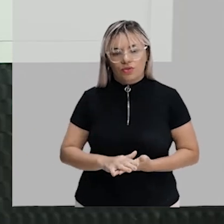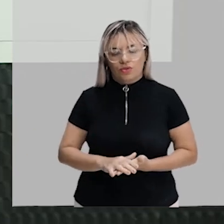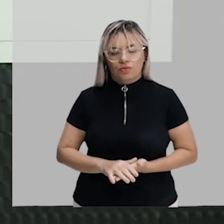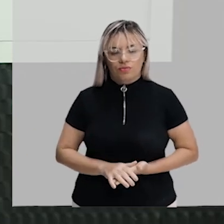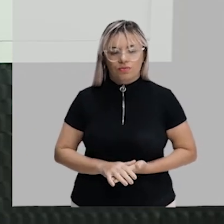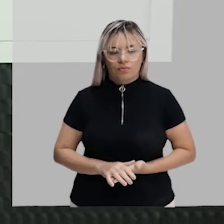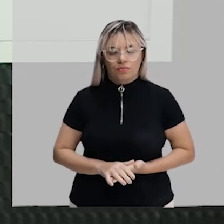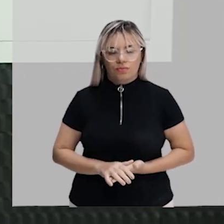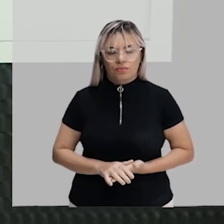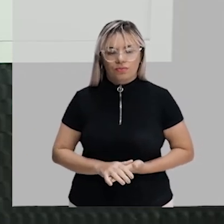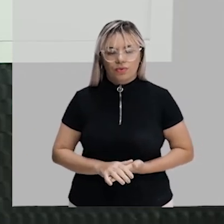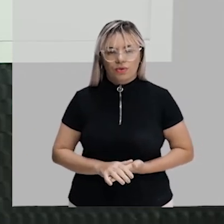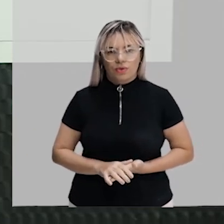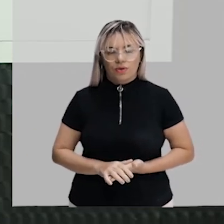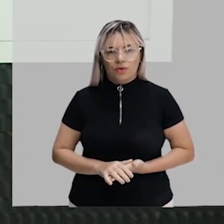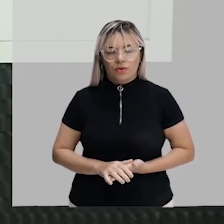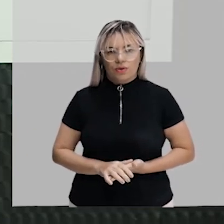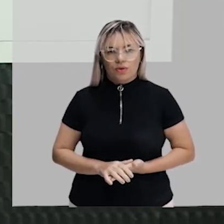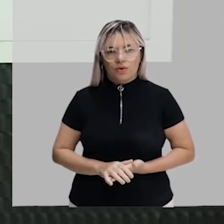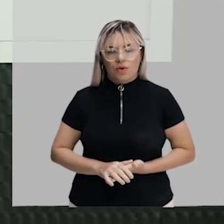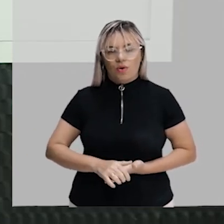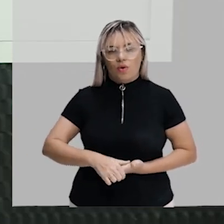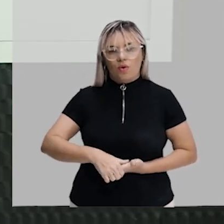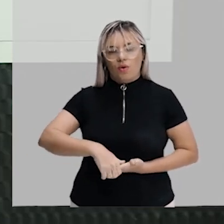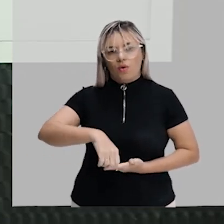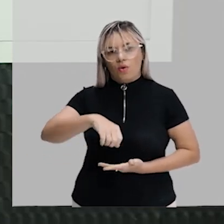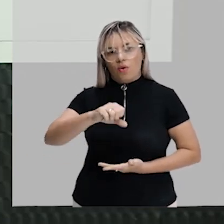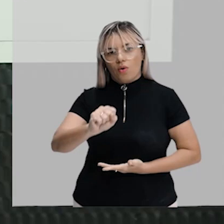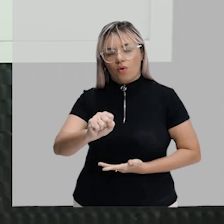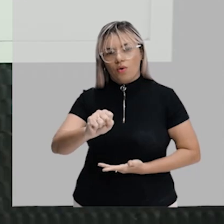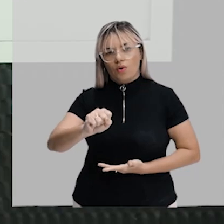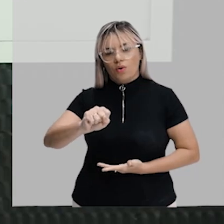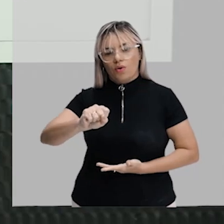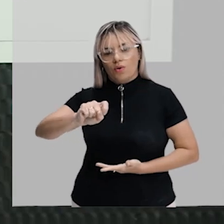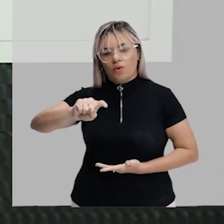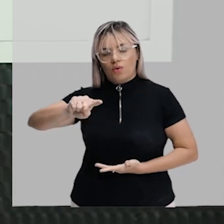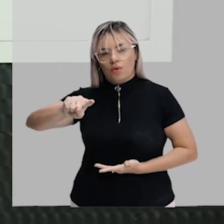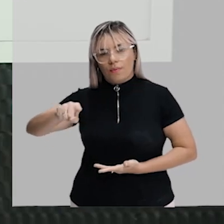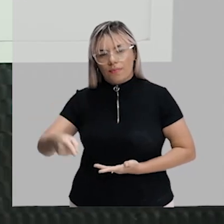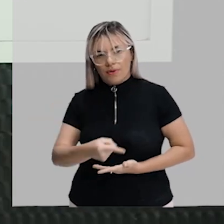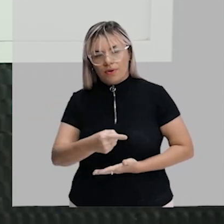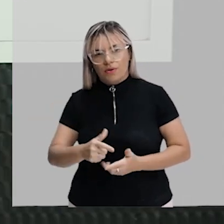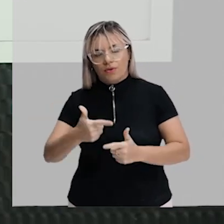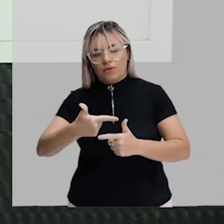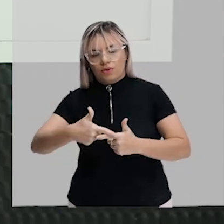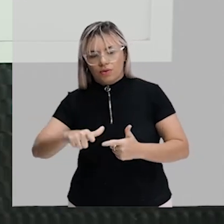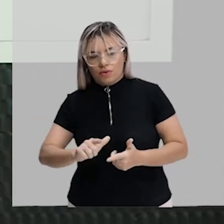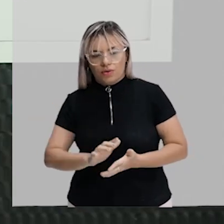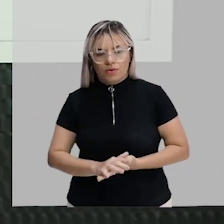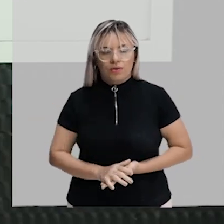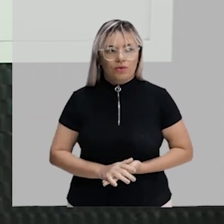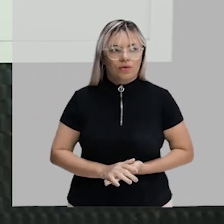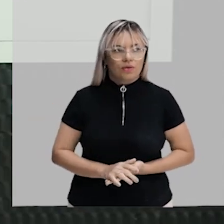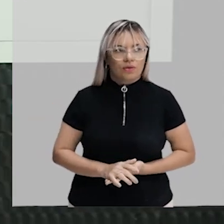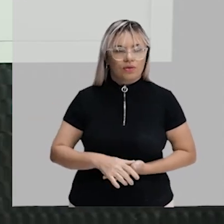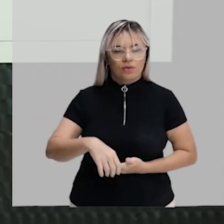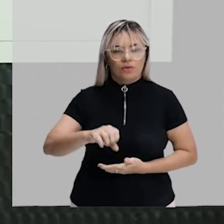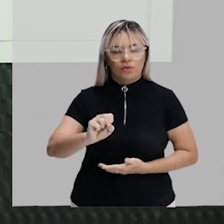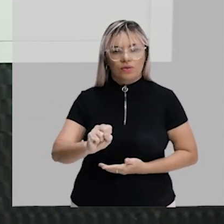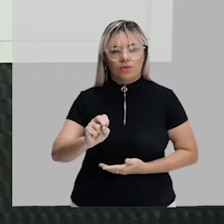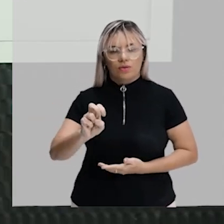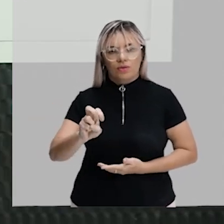dividido por 853. Certo? Turma, isso aqui vai